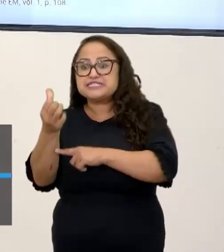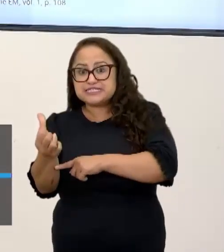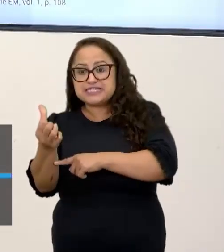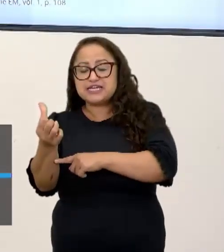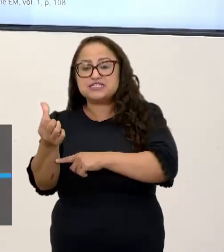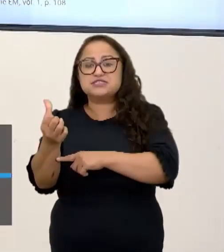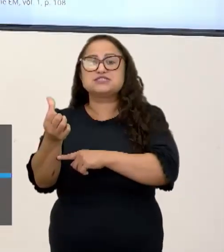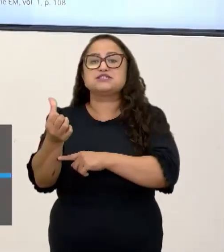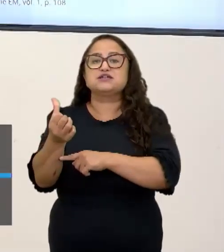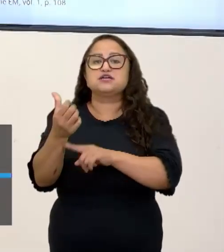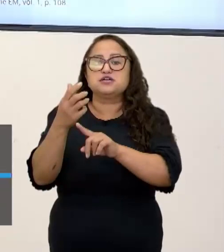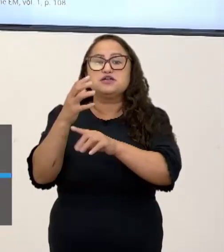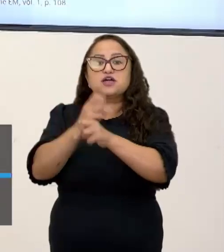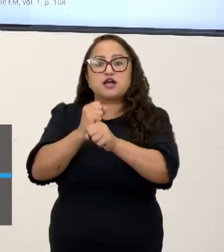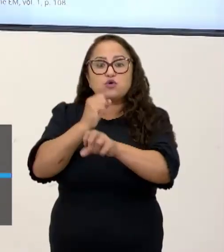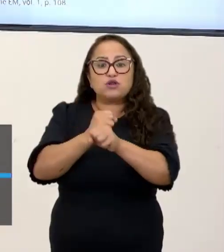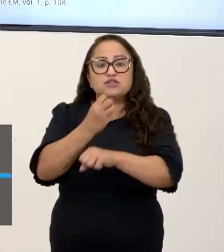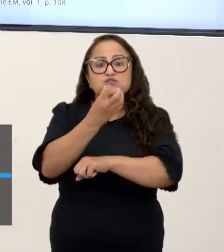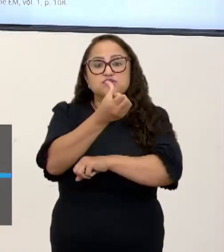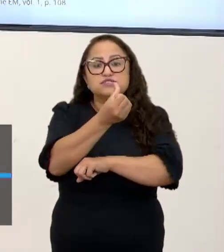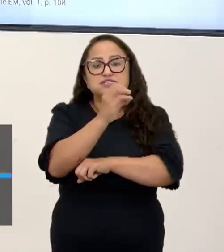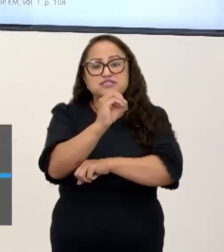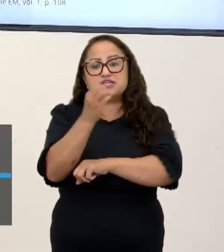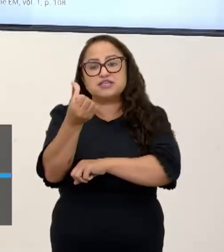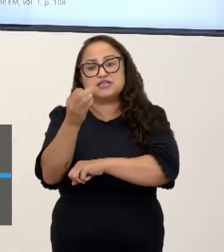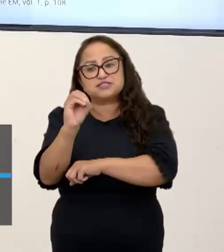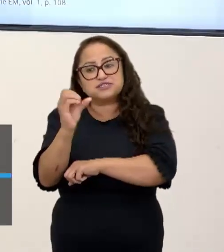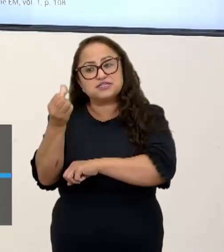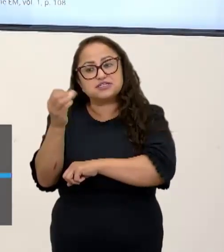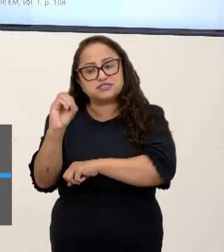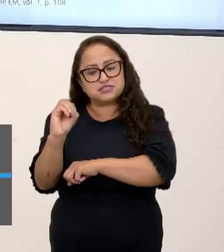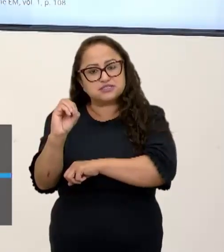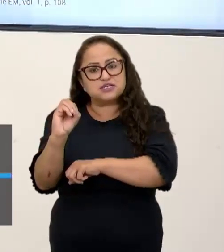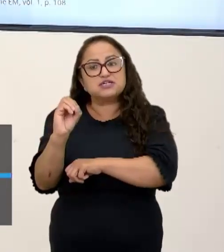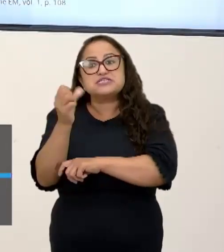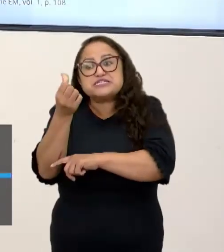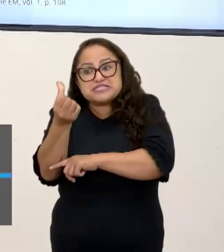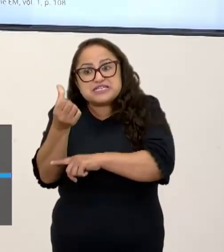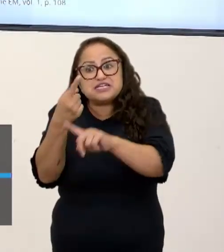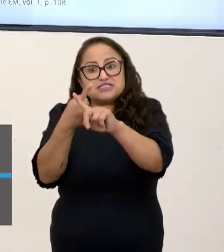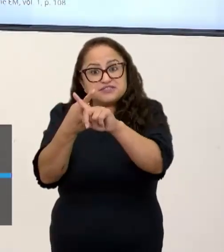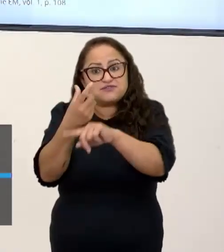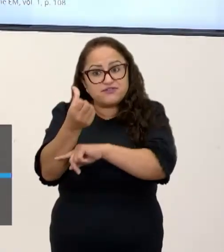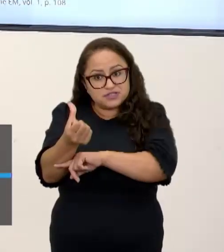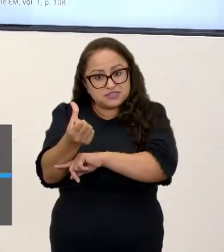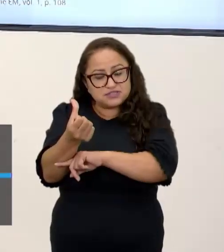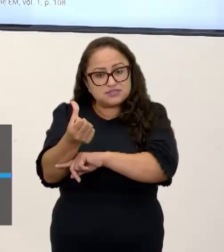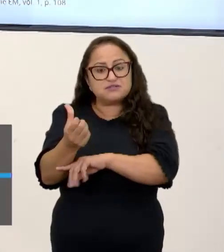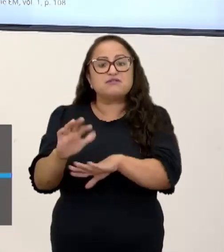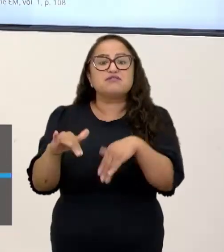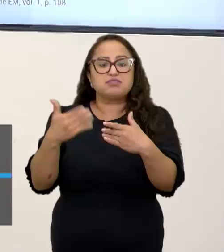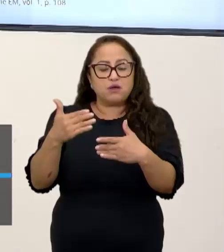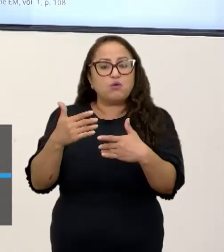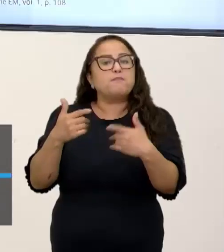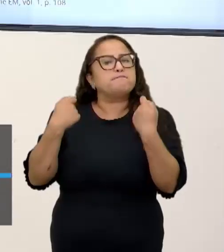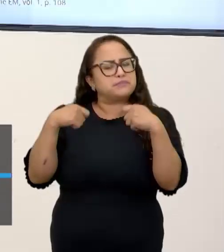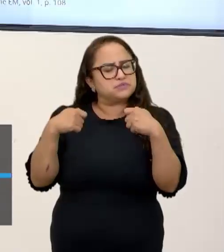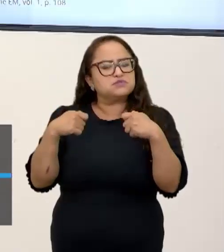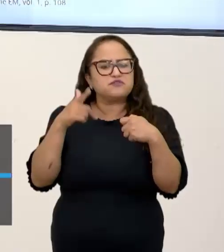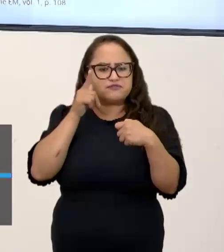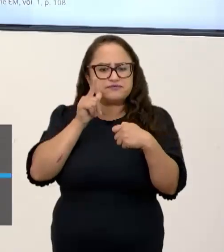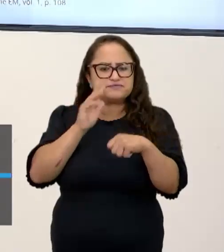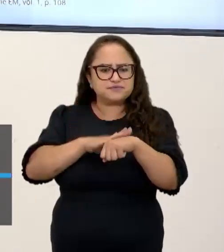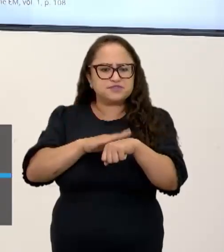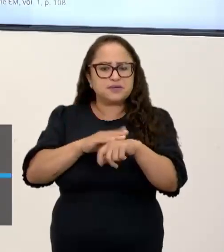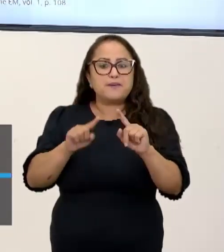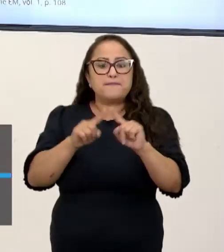triângulos somando 60, 60, 60, 60, 6 vezes dava exatamente 360. Quadrado, deu para fazer? Deu, porque somando